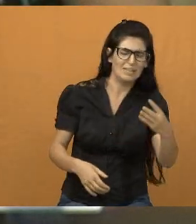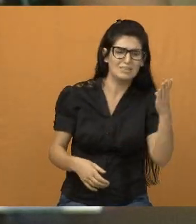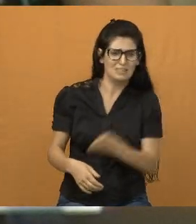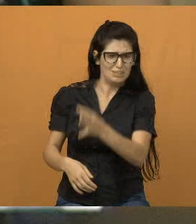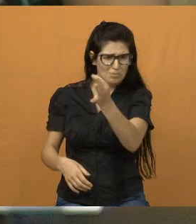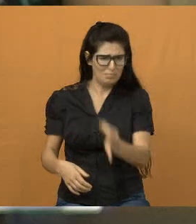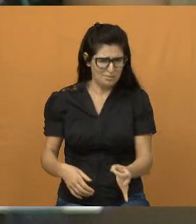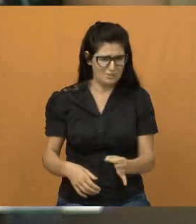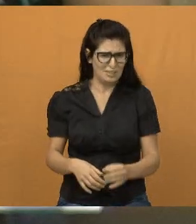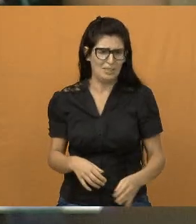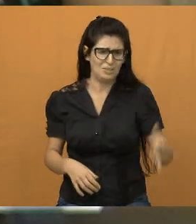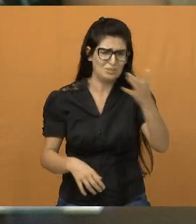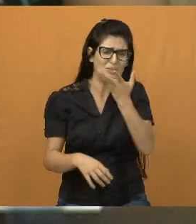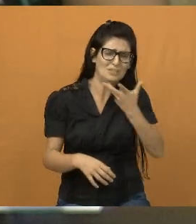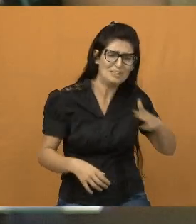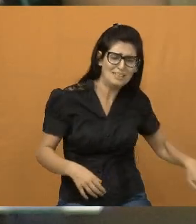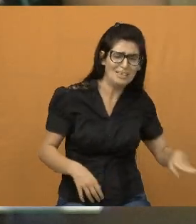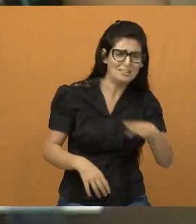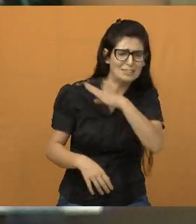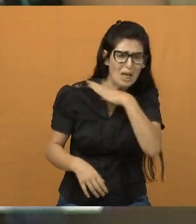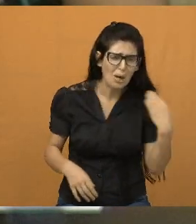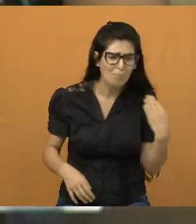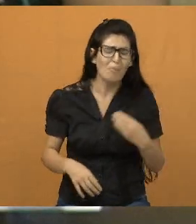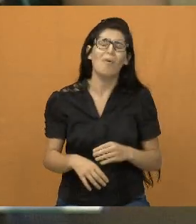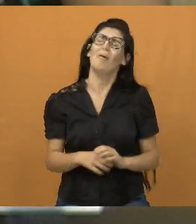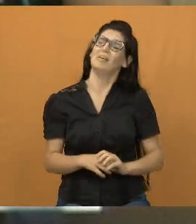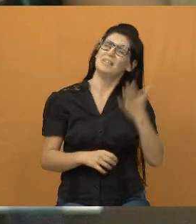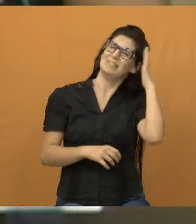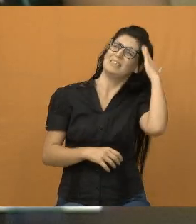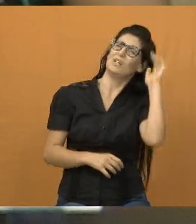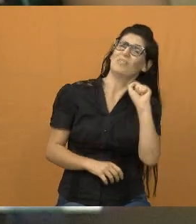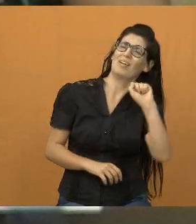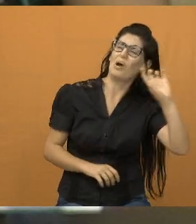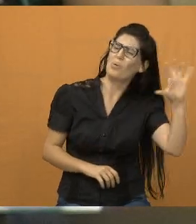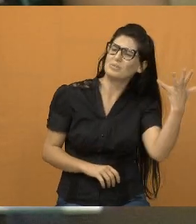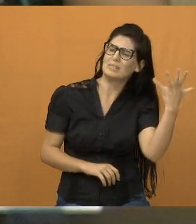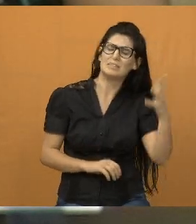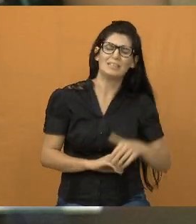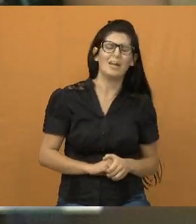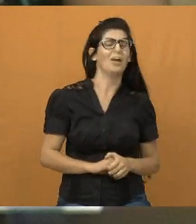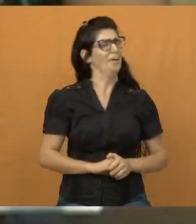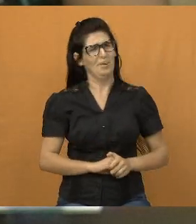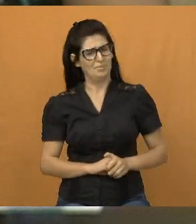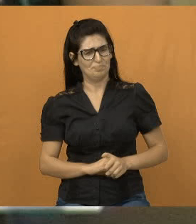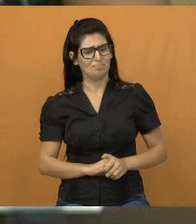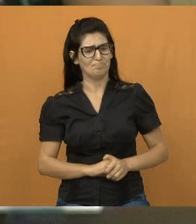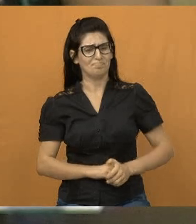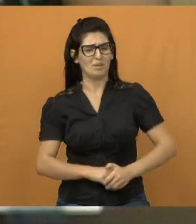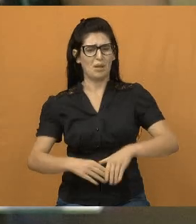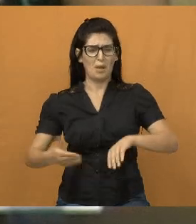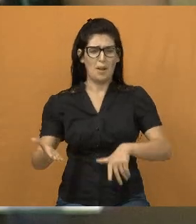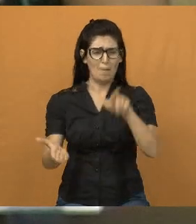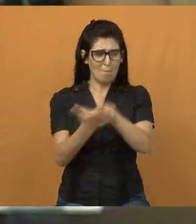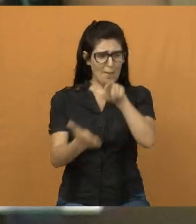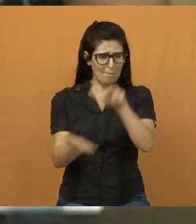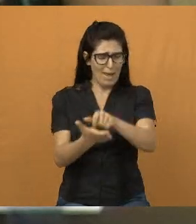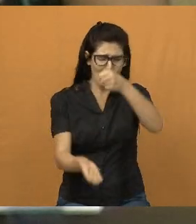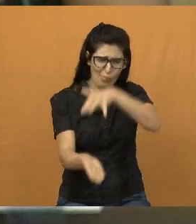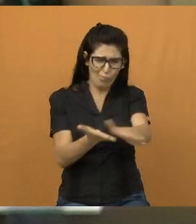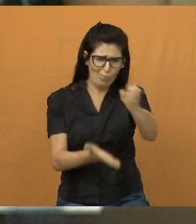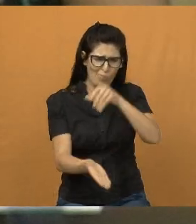a gente estava na busca ativa de entender o que aconteceu, e ela já trouxe, no dia que foi impresso esse papel, não deu tempo de